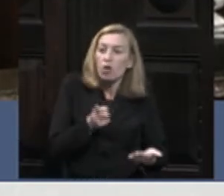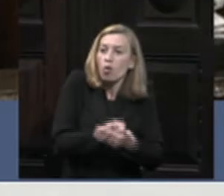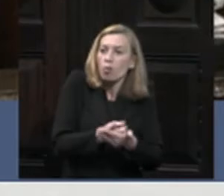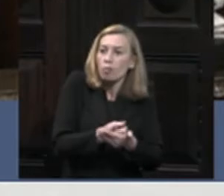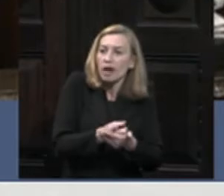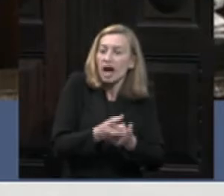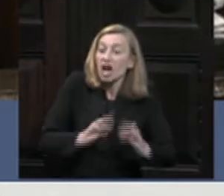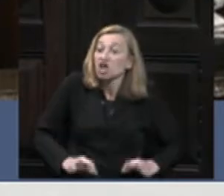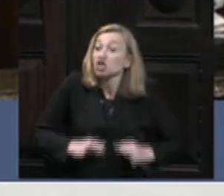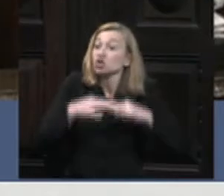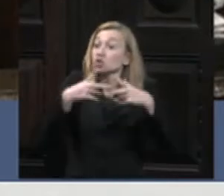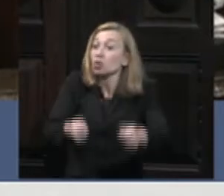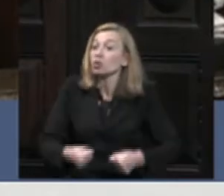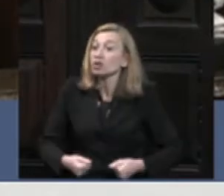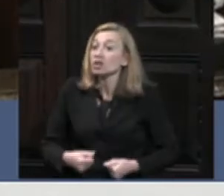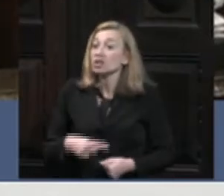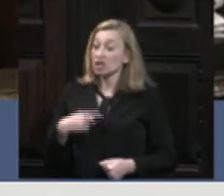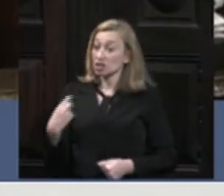todos os nossos recursos,